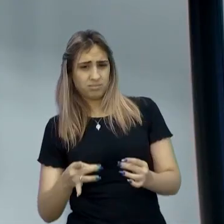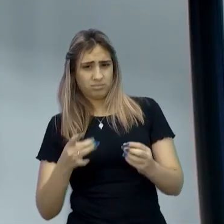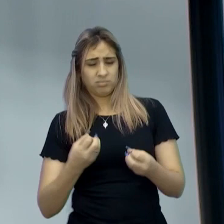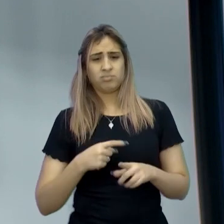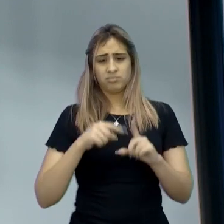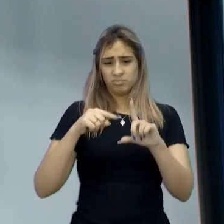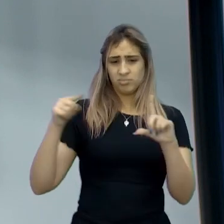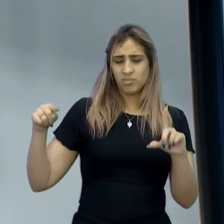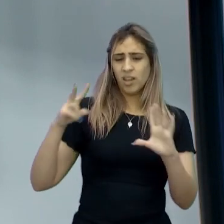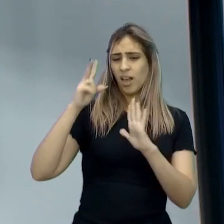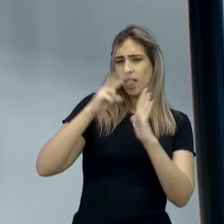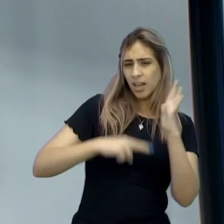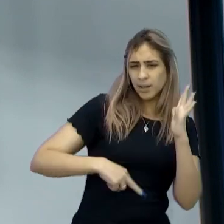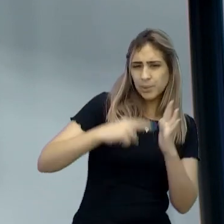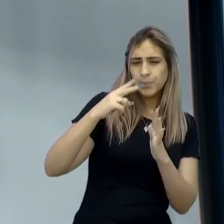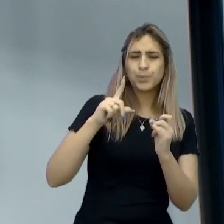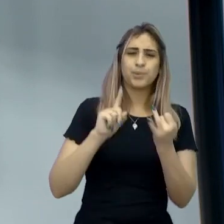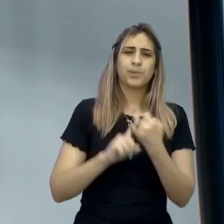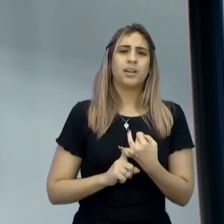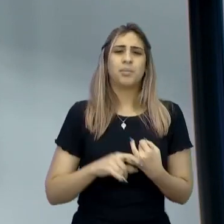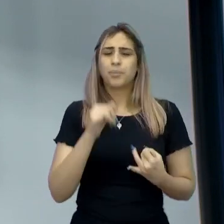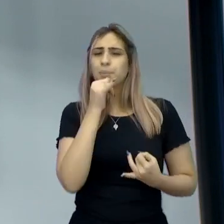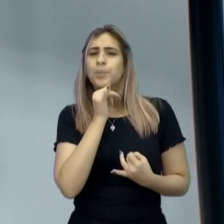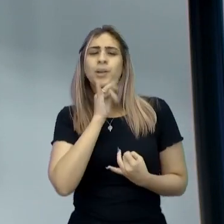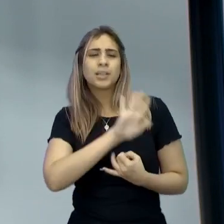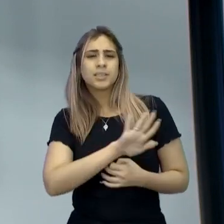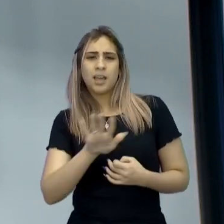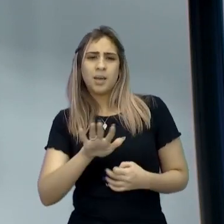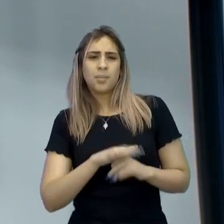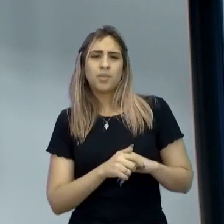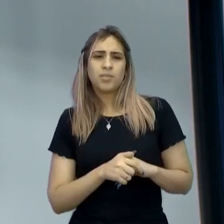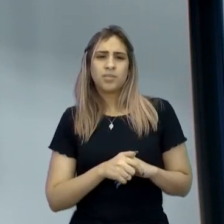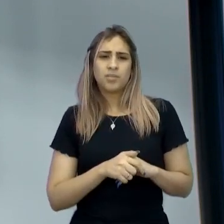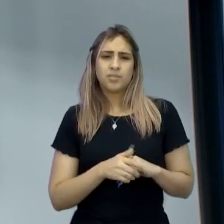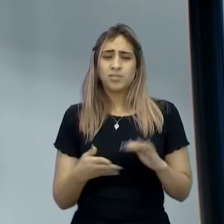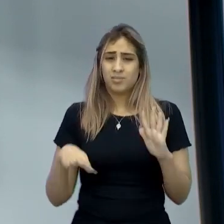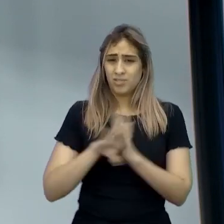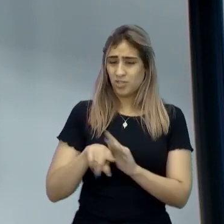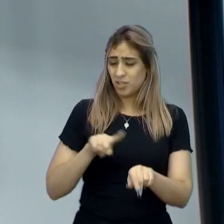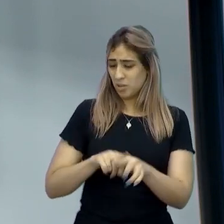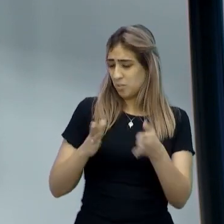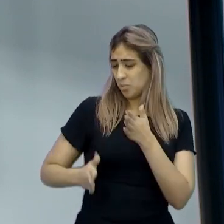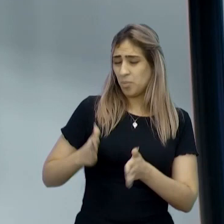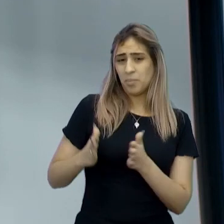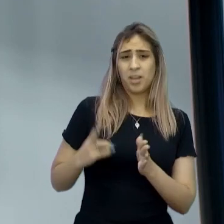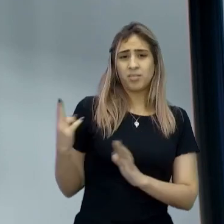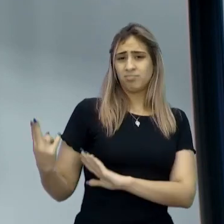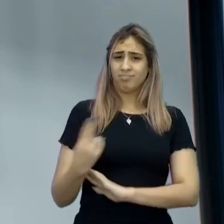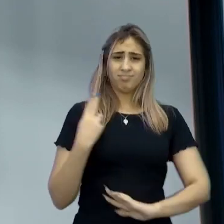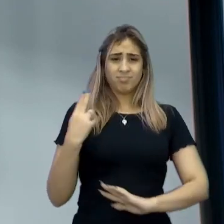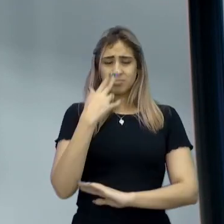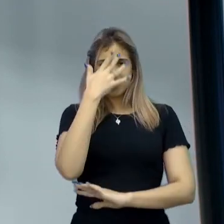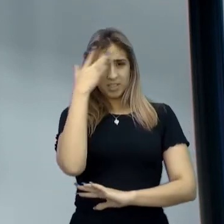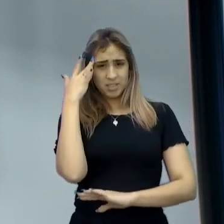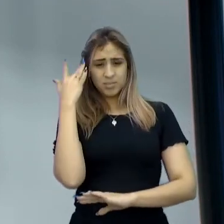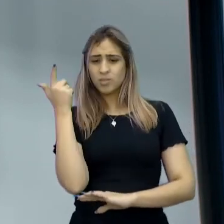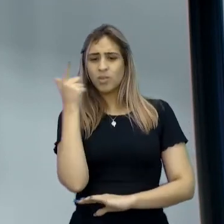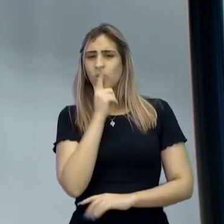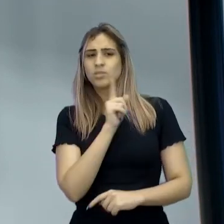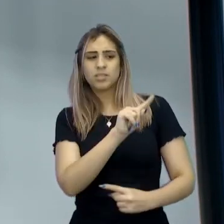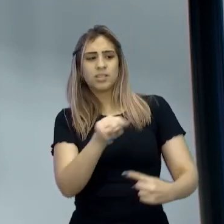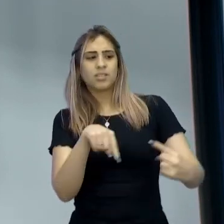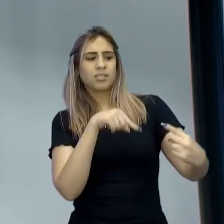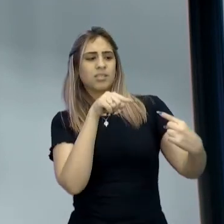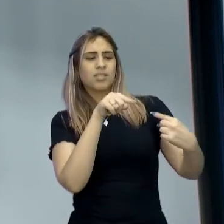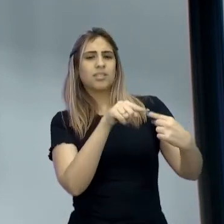estatísticos através de leitura, por exemplo, vai chegar um determinado momento que as pessoas que estão nos ouvindo vão cansar.